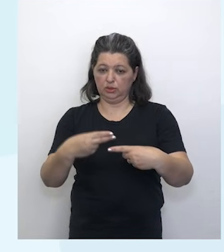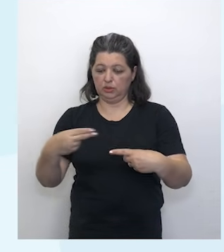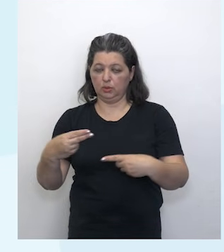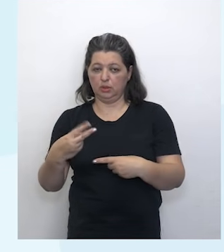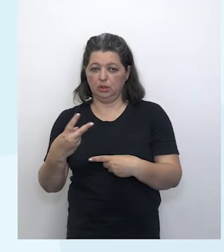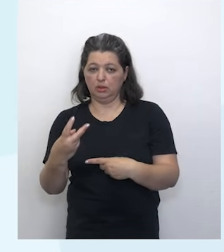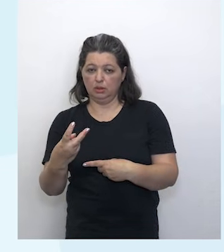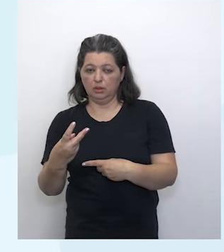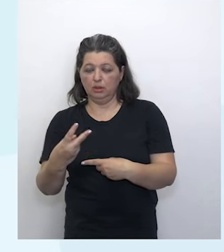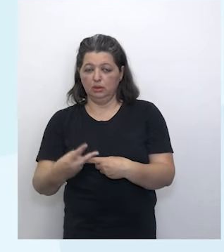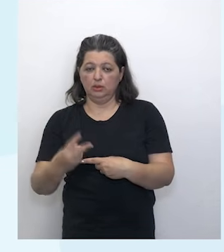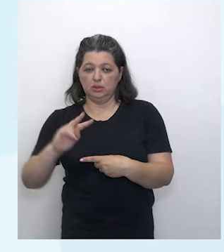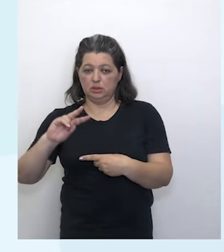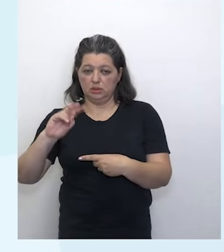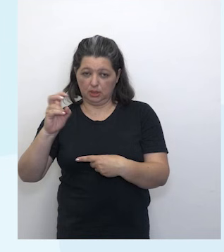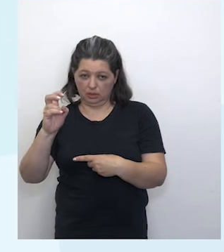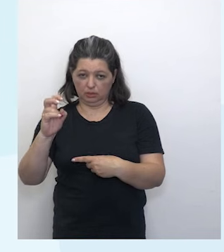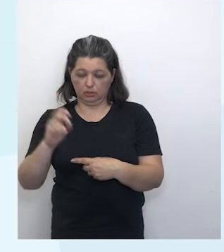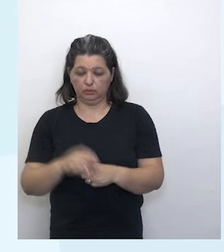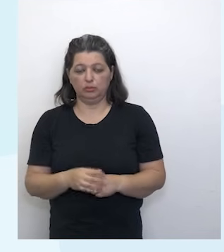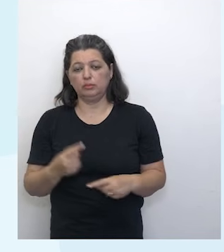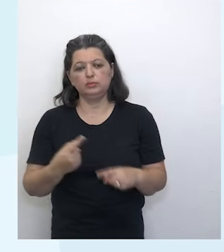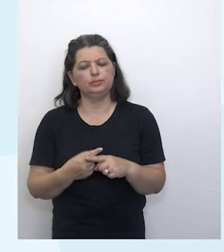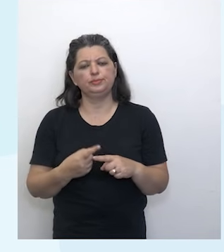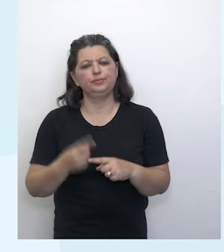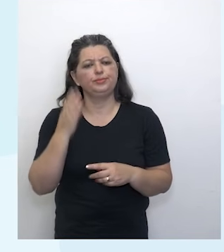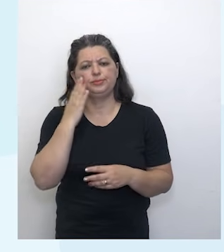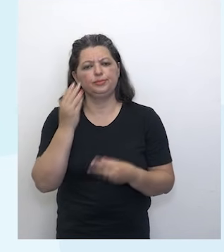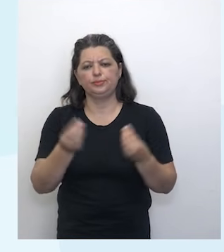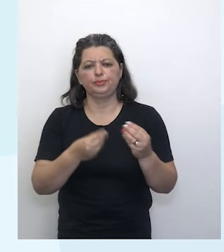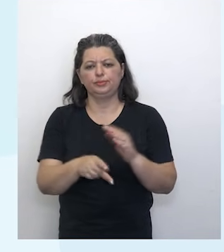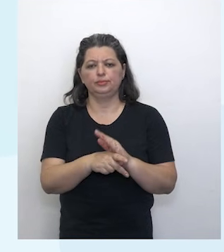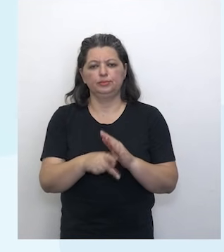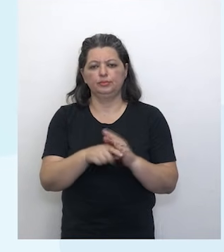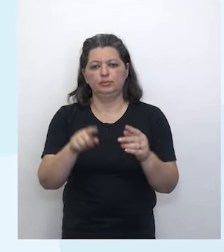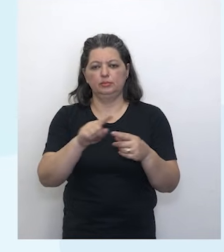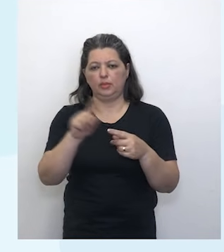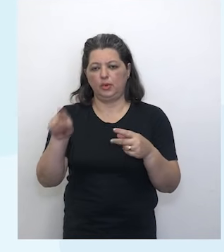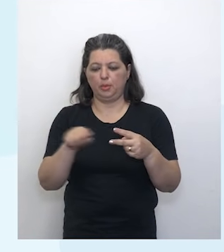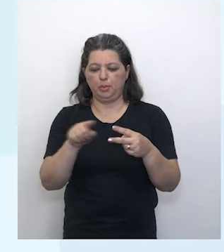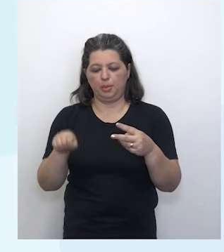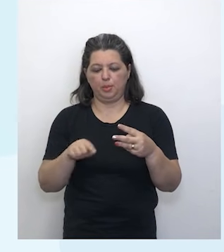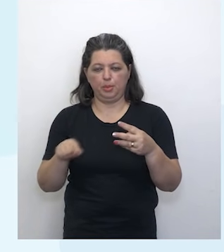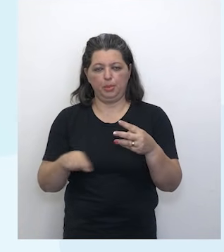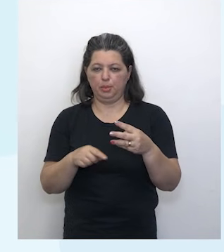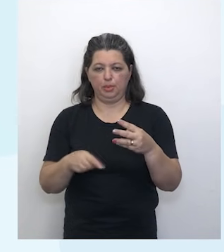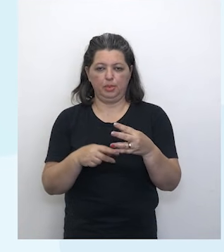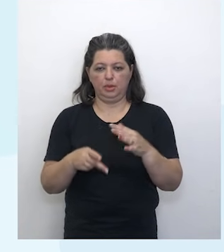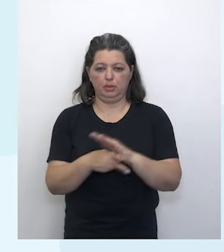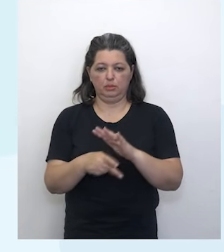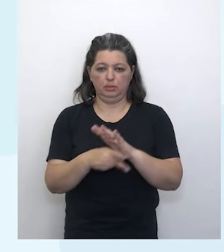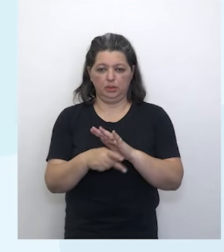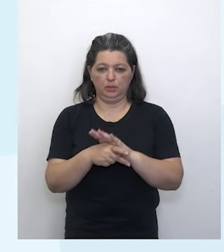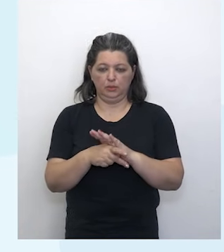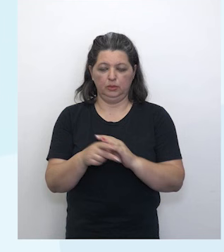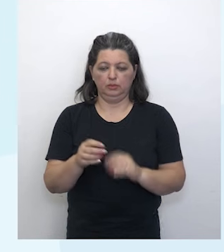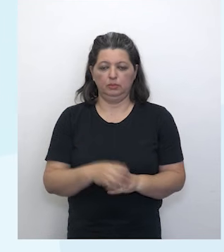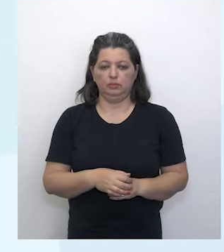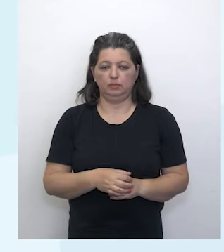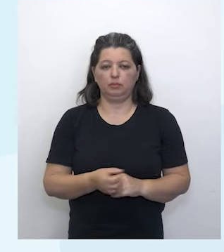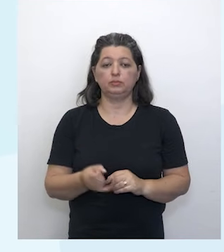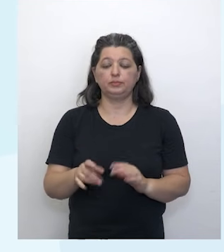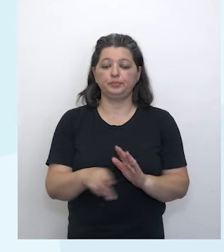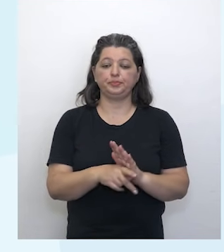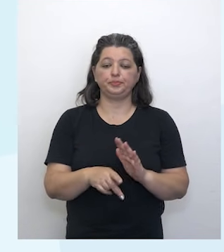você está dividindo por 2, professora? Porque eu estou querendo os quadradinhos, tá certo? Só os quadradinhos. Se eu tivesse querendo cubos,